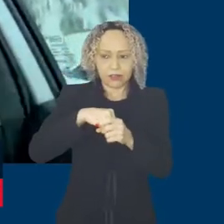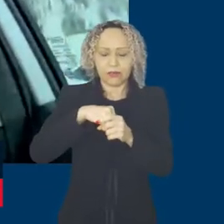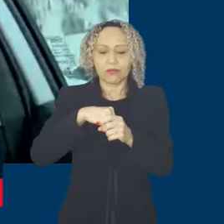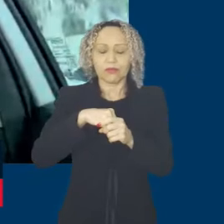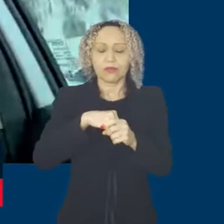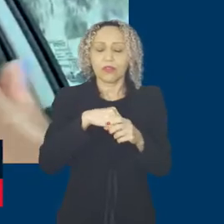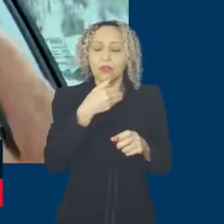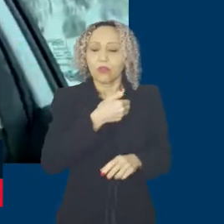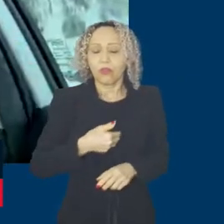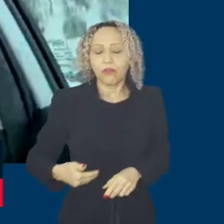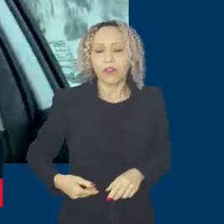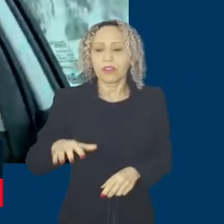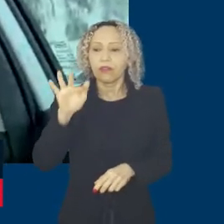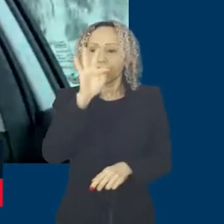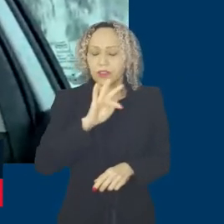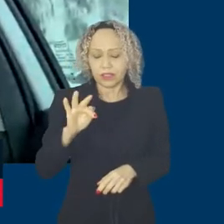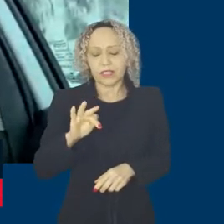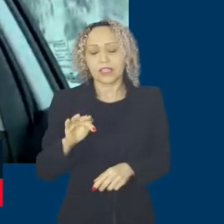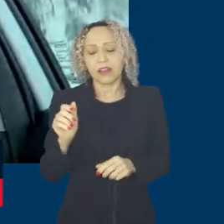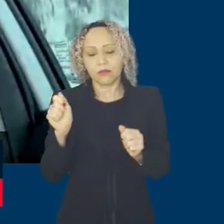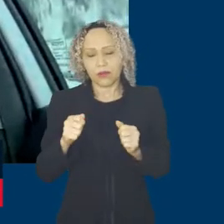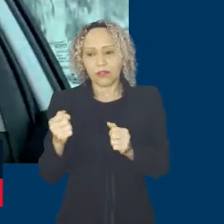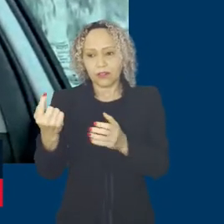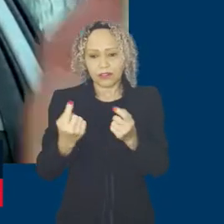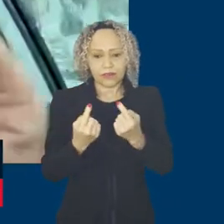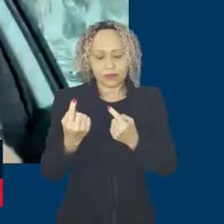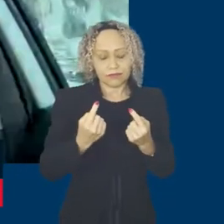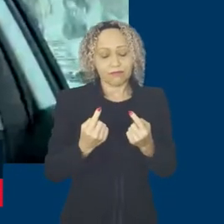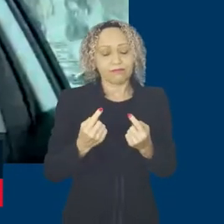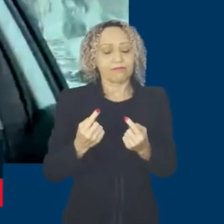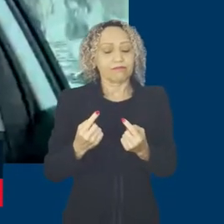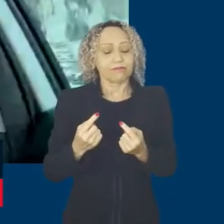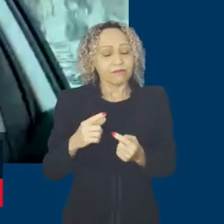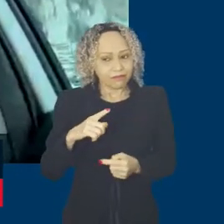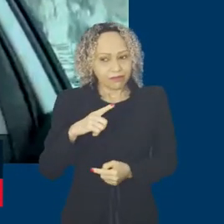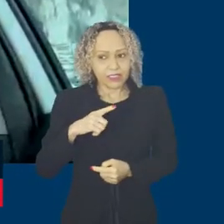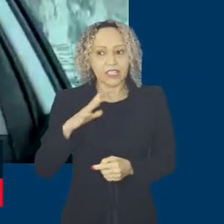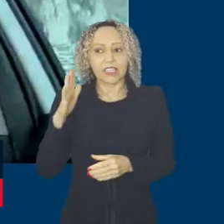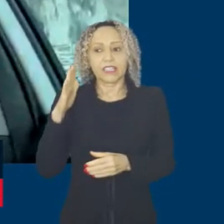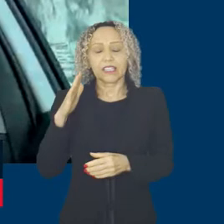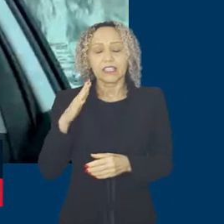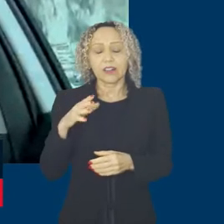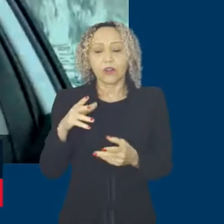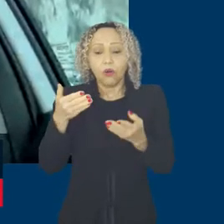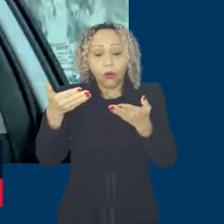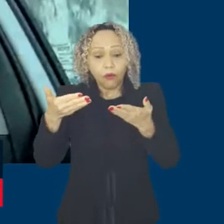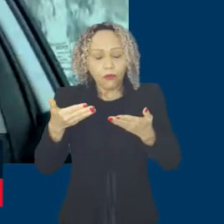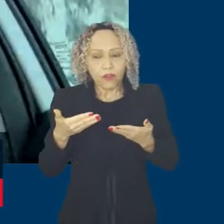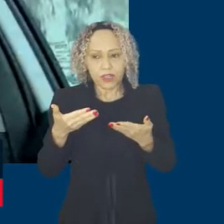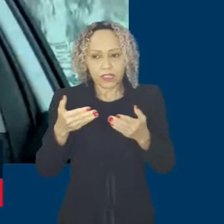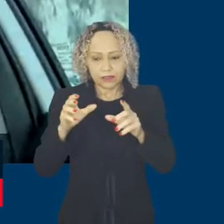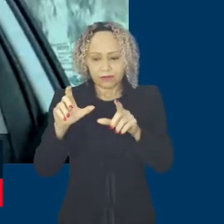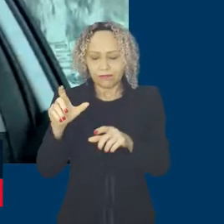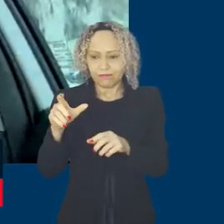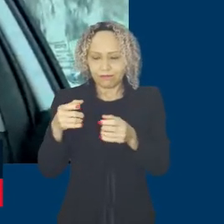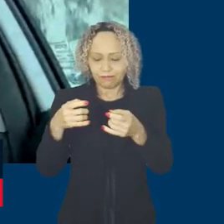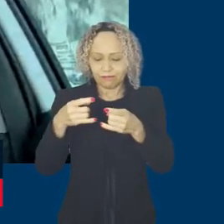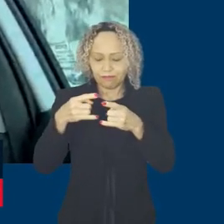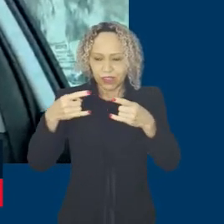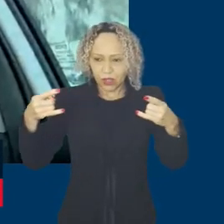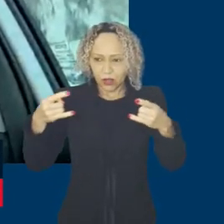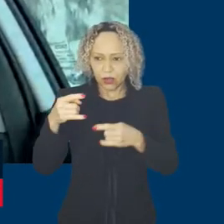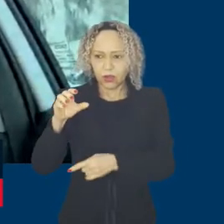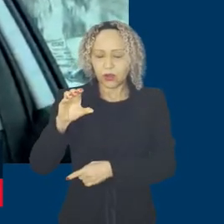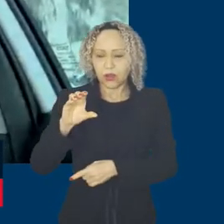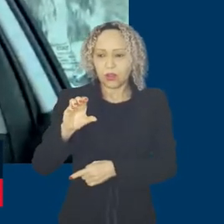ainda tem. Pode entrar em contato também com a nossa secretaria. Eu vou pedir para colocar o número aí para mandar para a produção, o número da